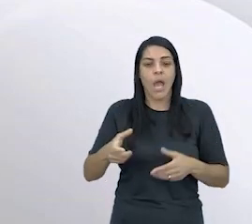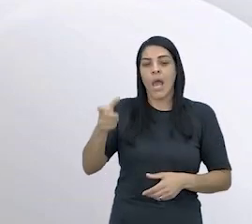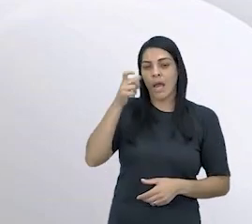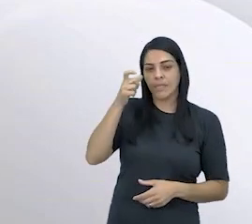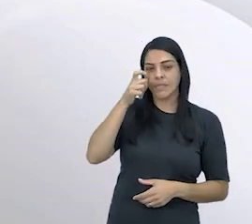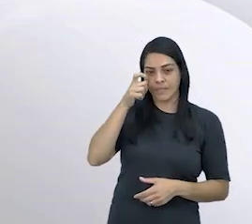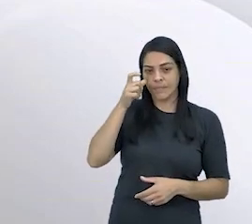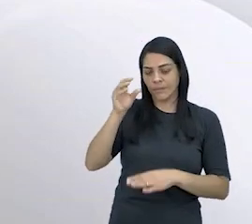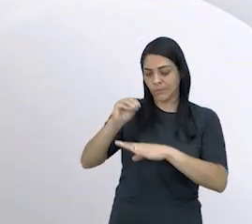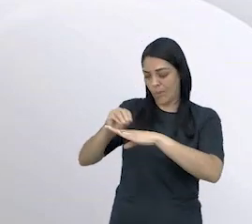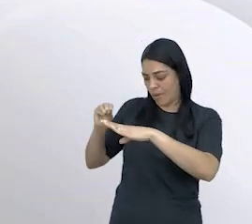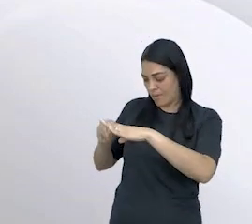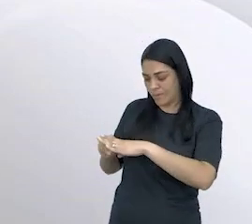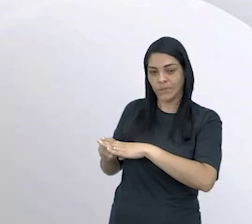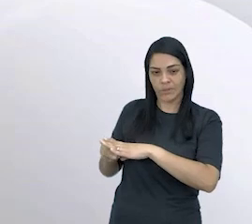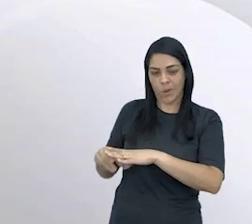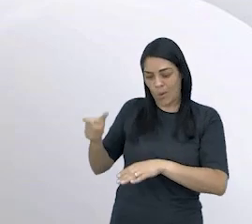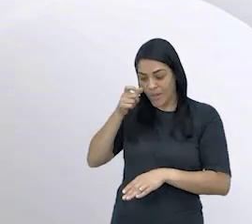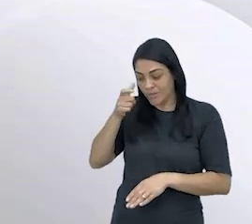olhar lá no repositório.